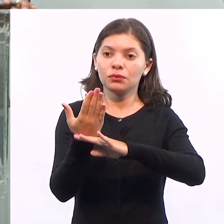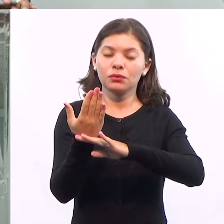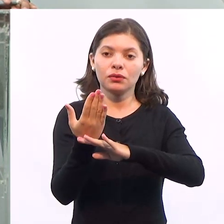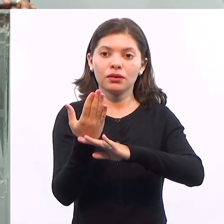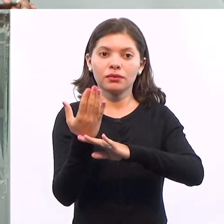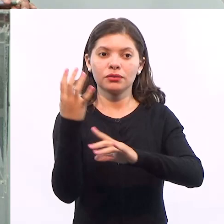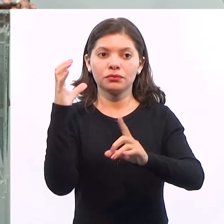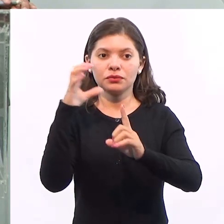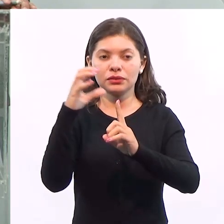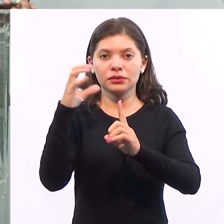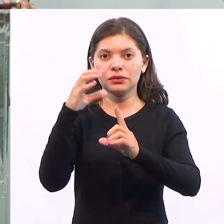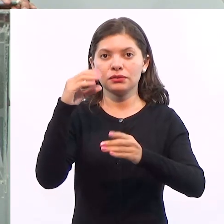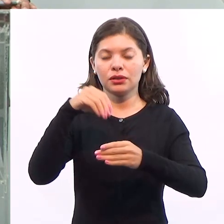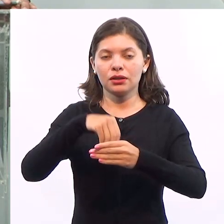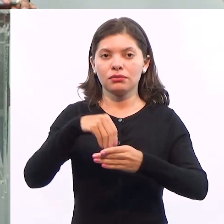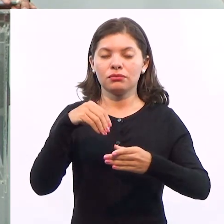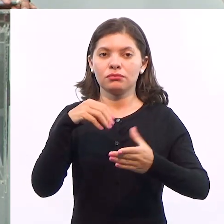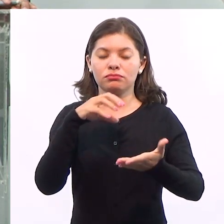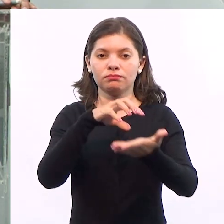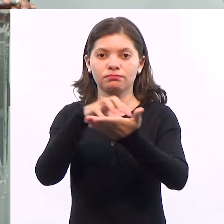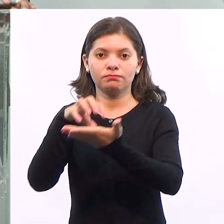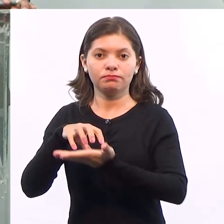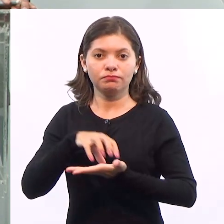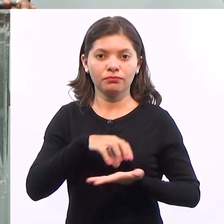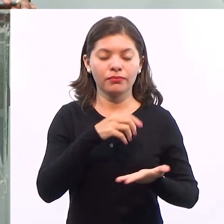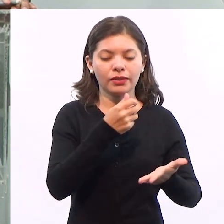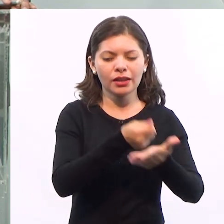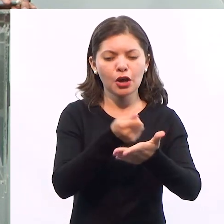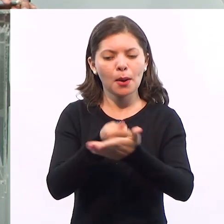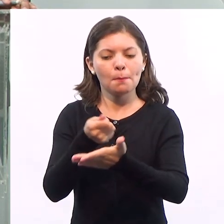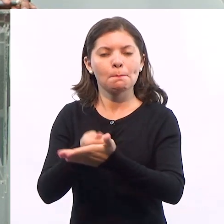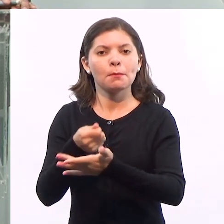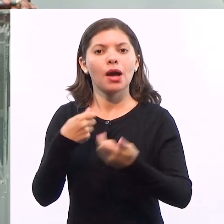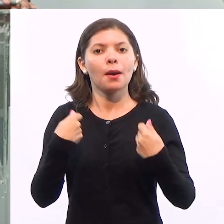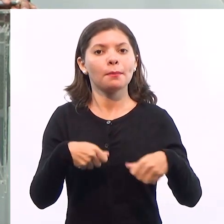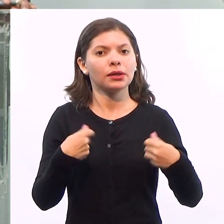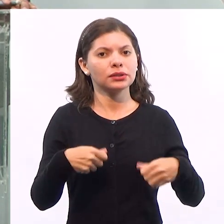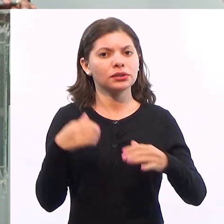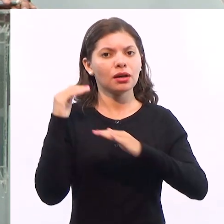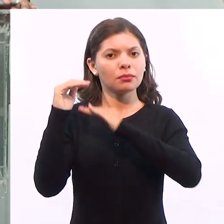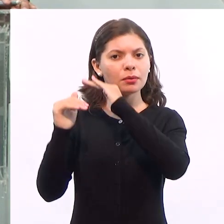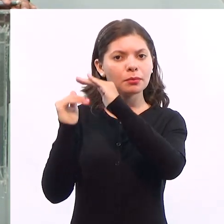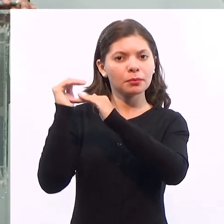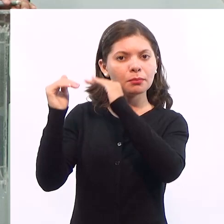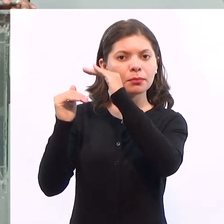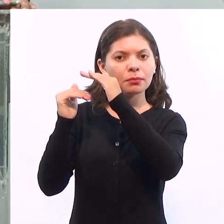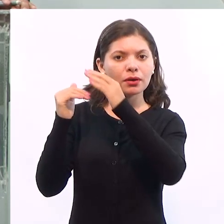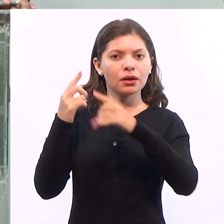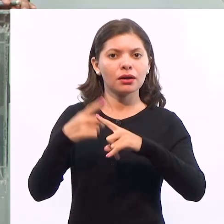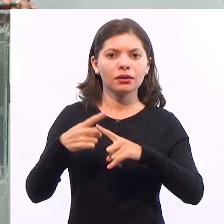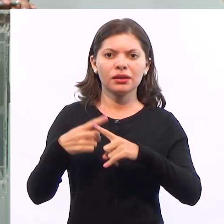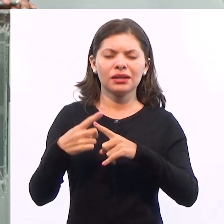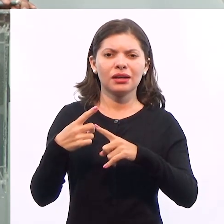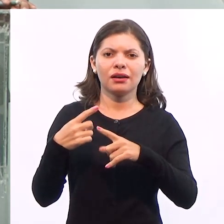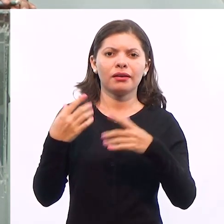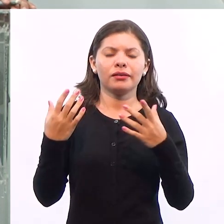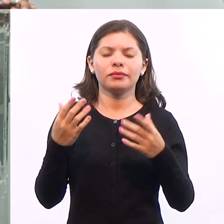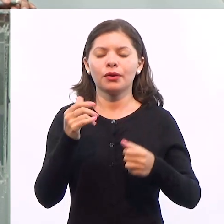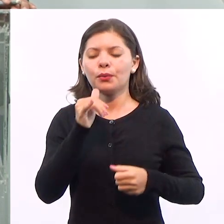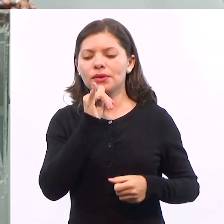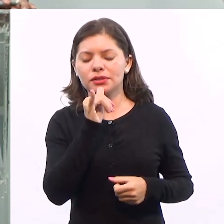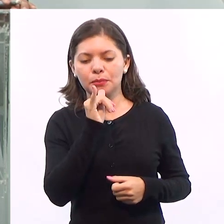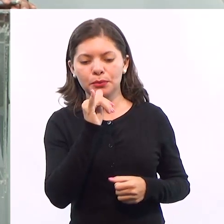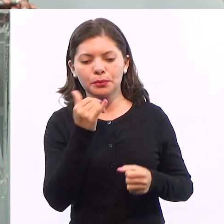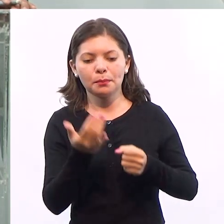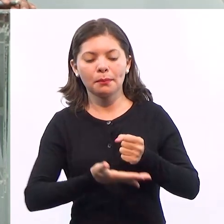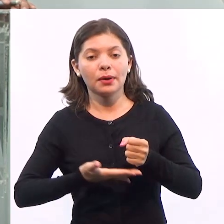externos que influenciam dentro da organização exigem que as pessoas precisam ser desenvolvidas, porque se elas não acompanharem,